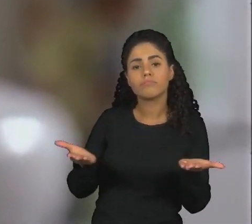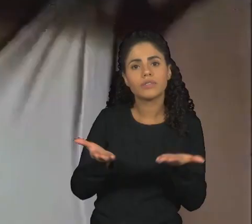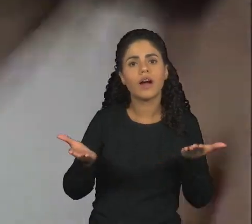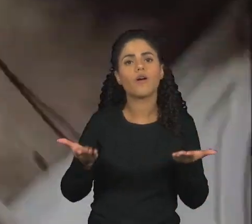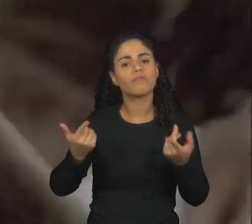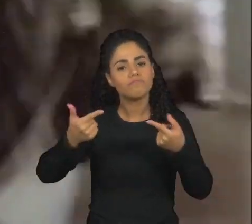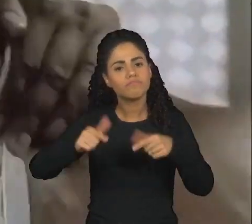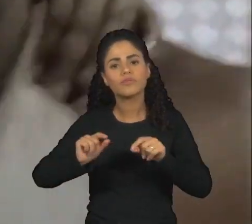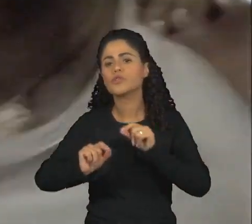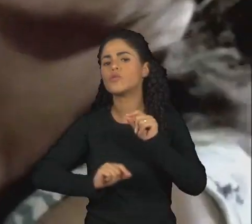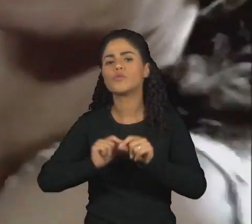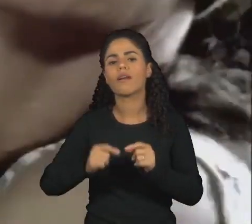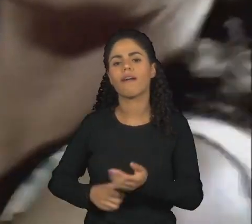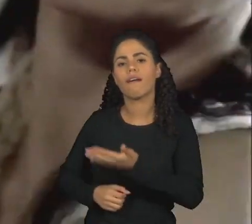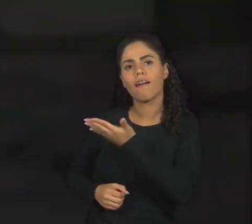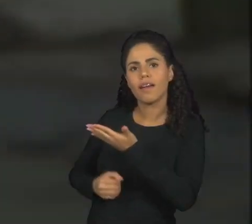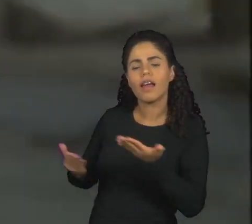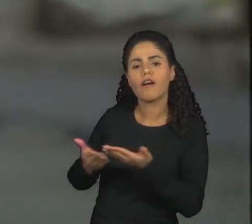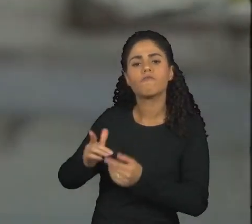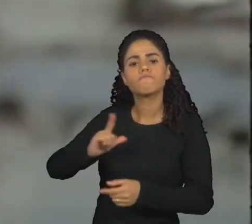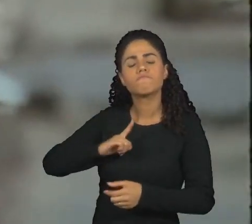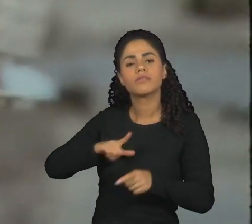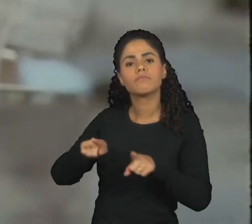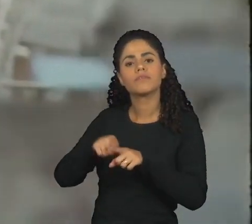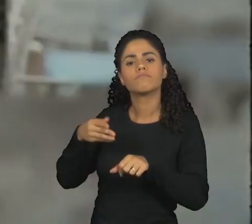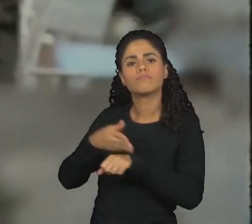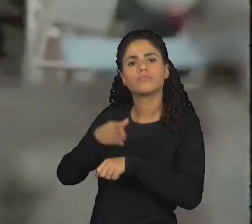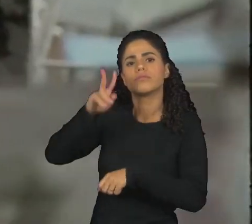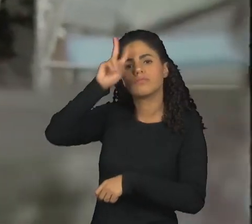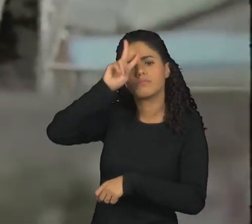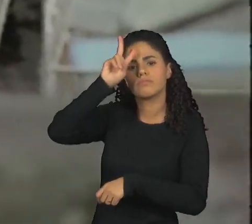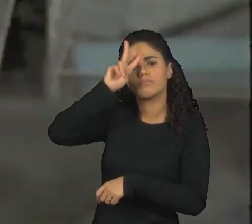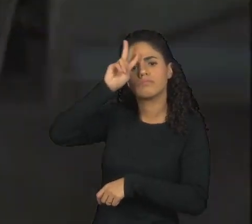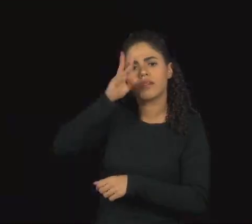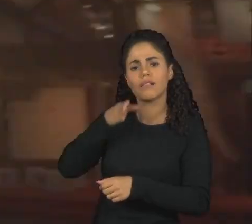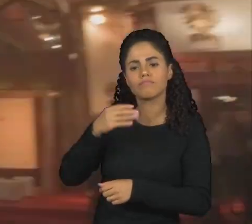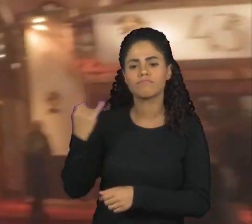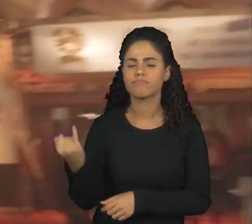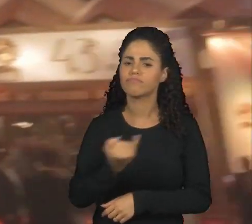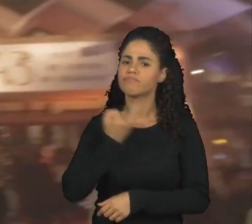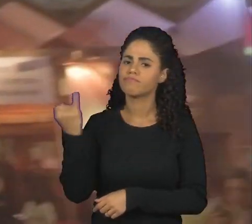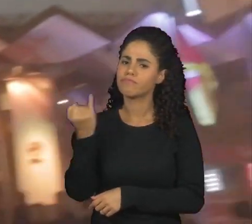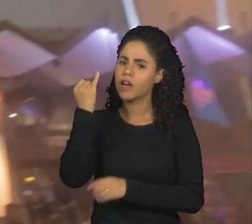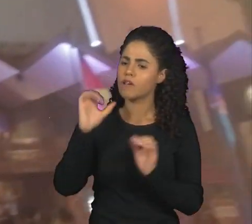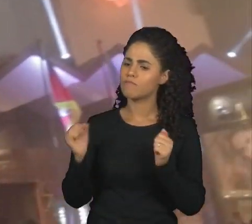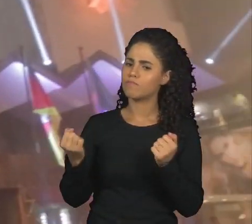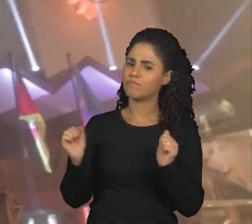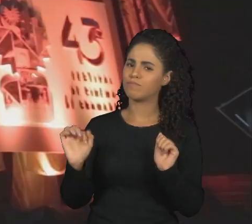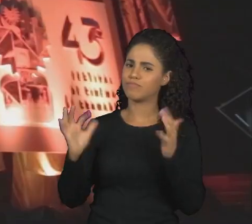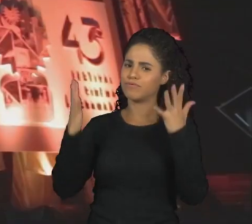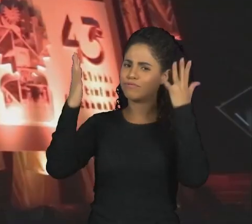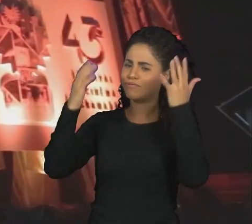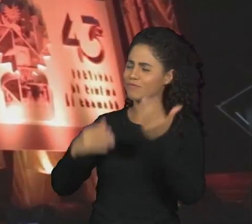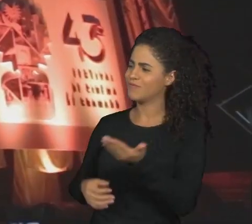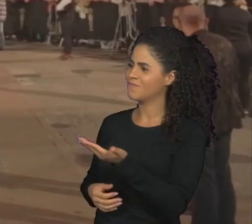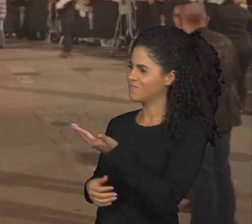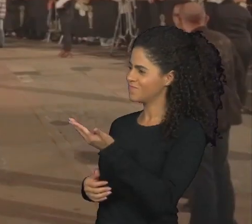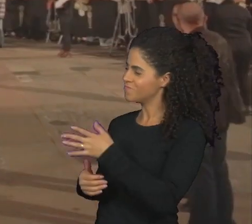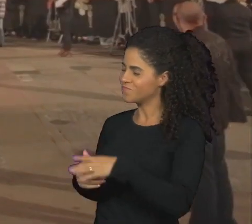que nunca, ele passa a fazer parte da história desse importante festival.